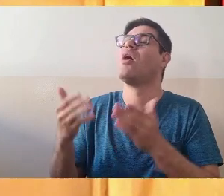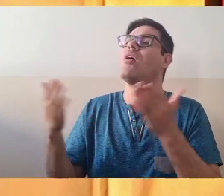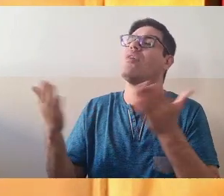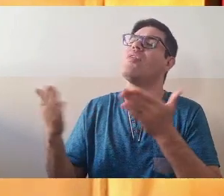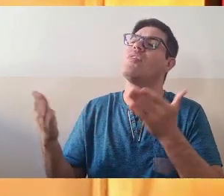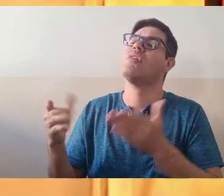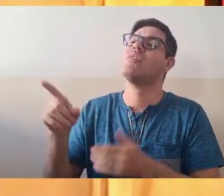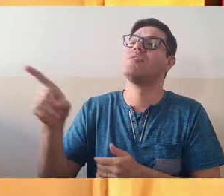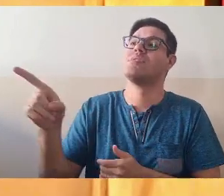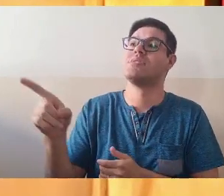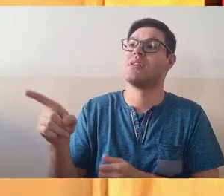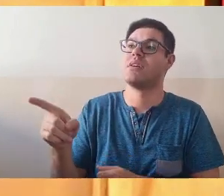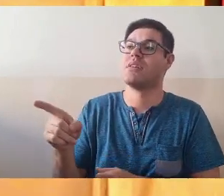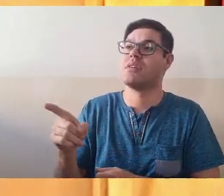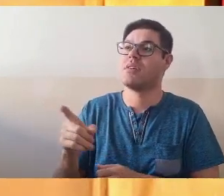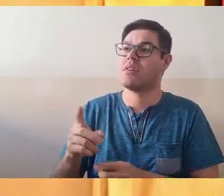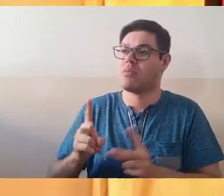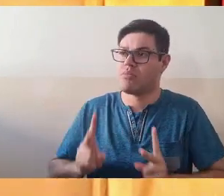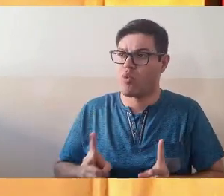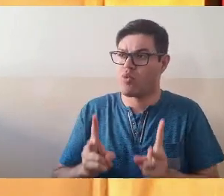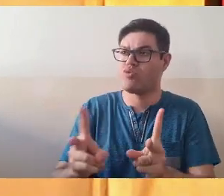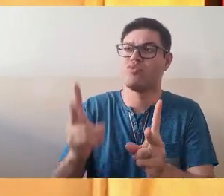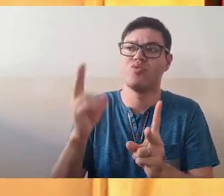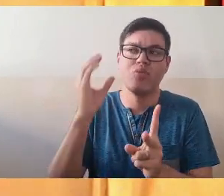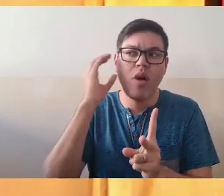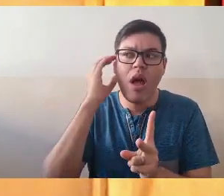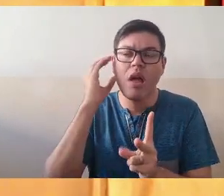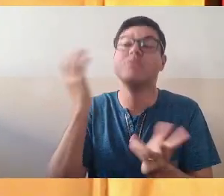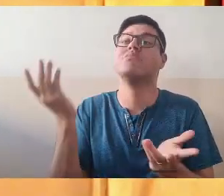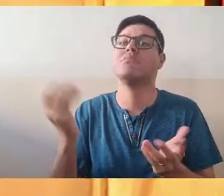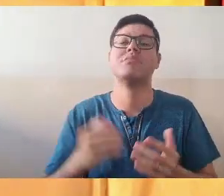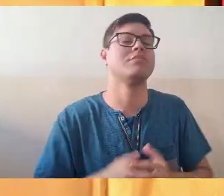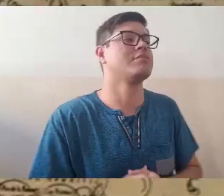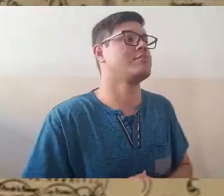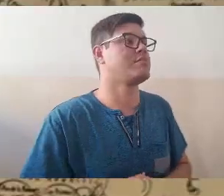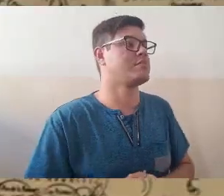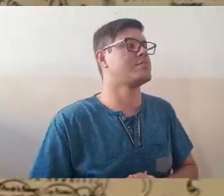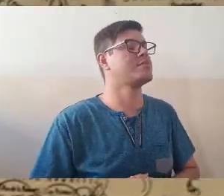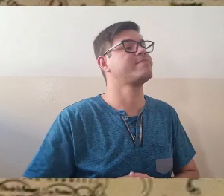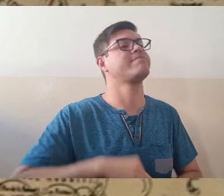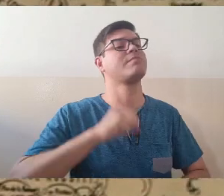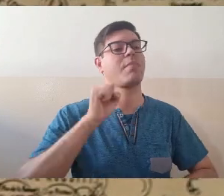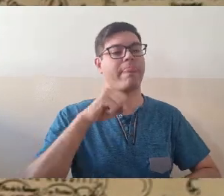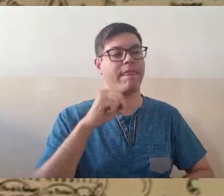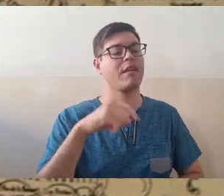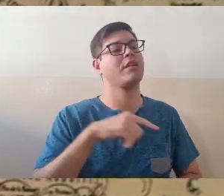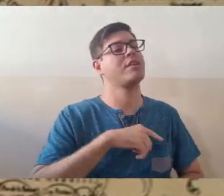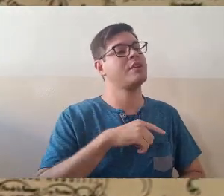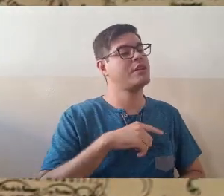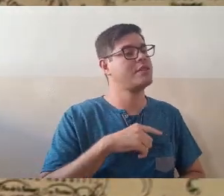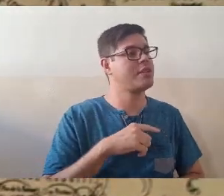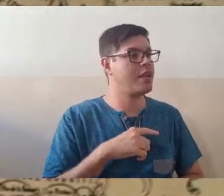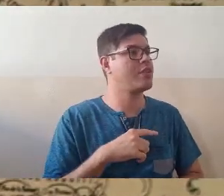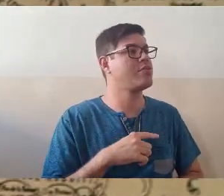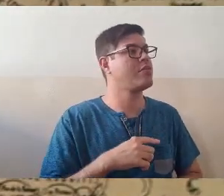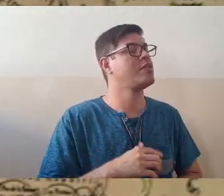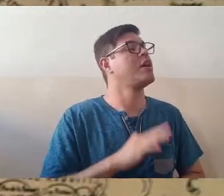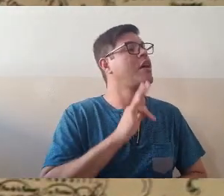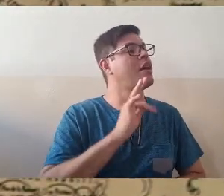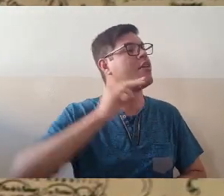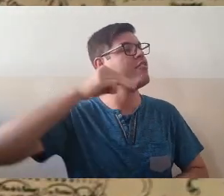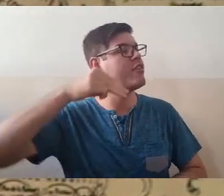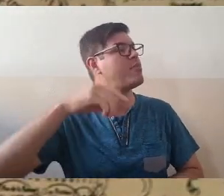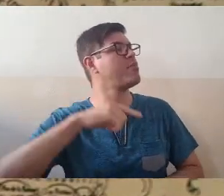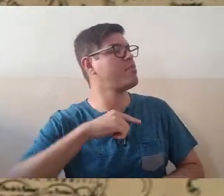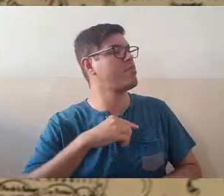você ainda faz rádio? Faço, tenho minha própria emissora web rádio.